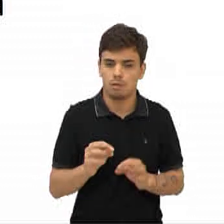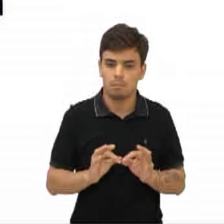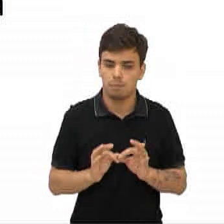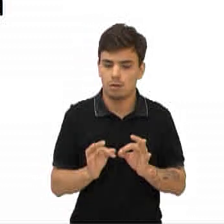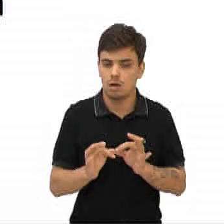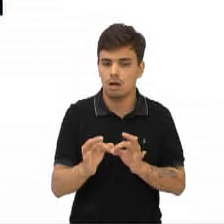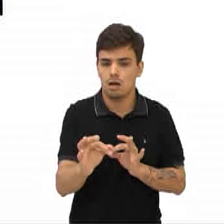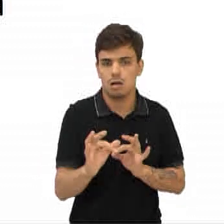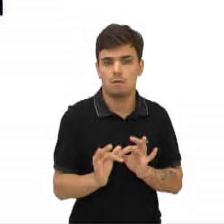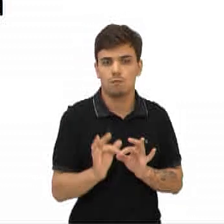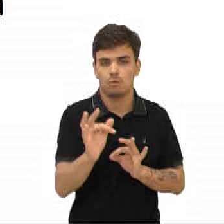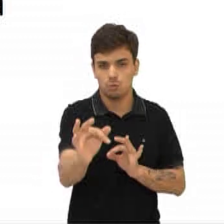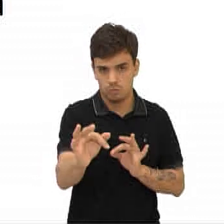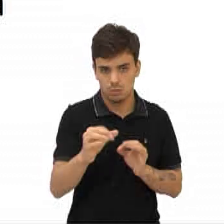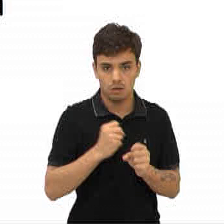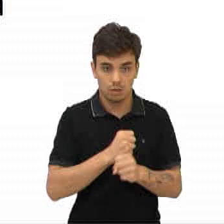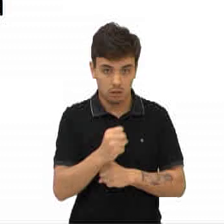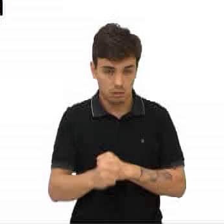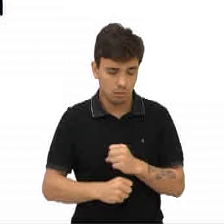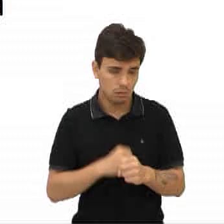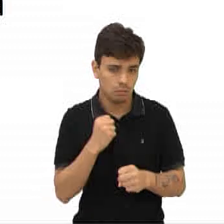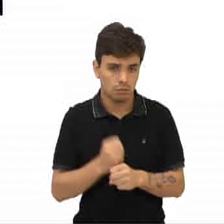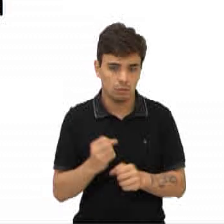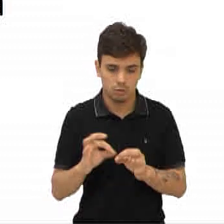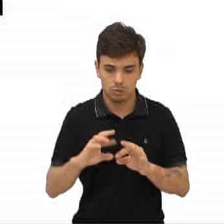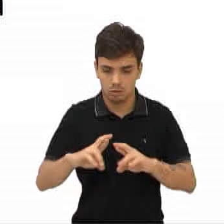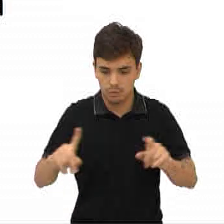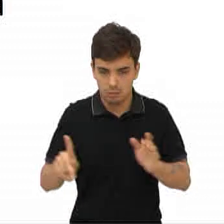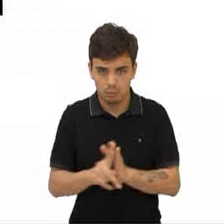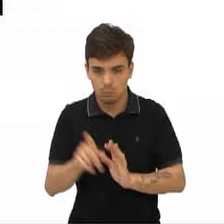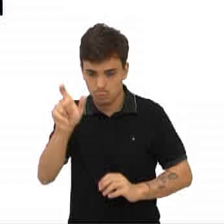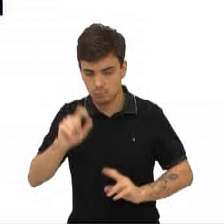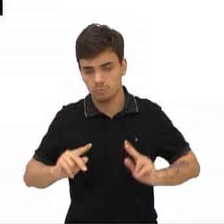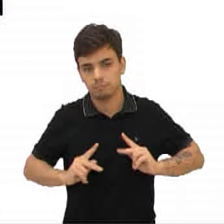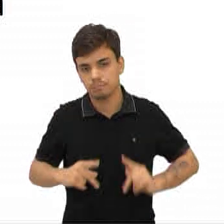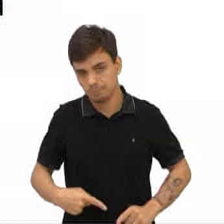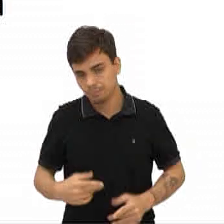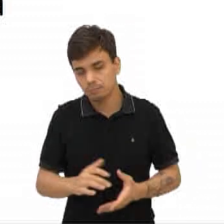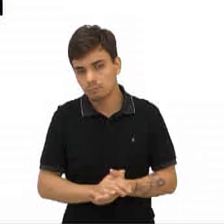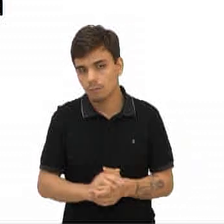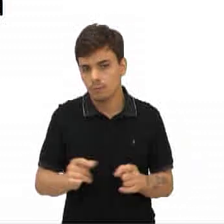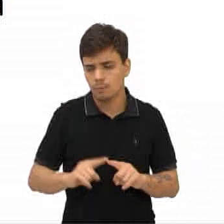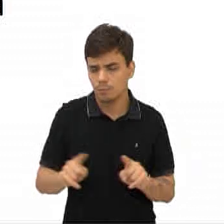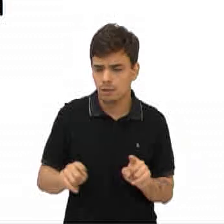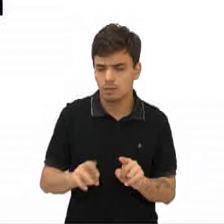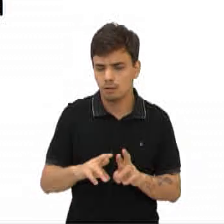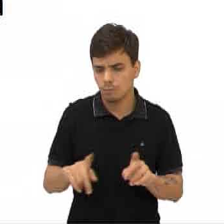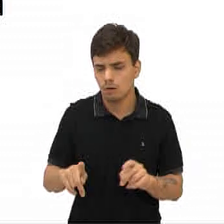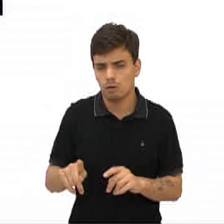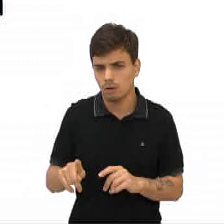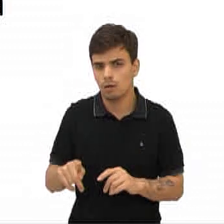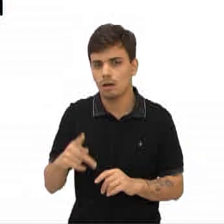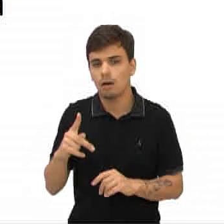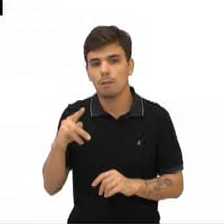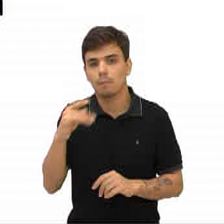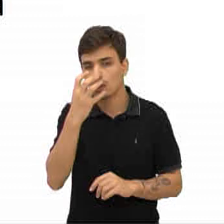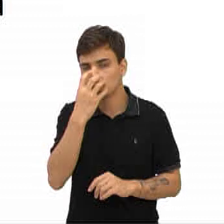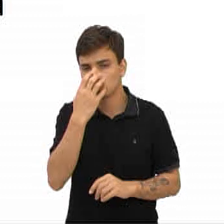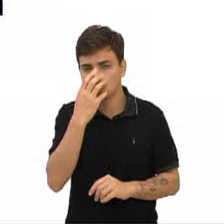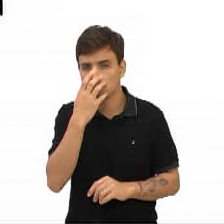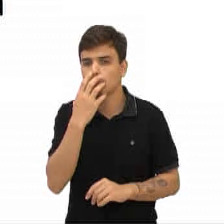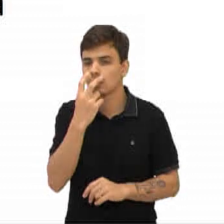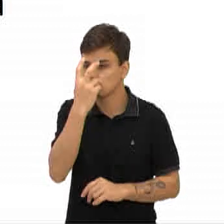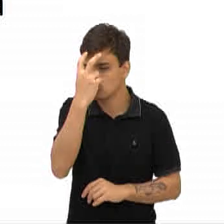mais largos que seus donos. Aos poucos, Pixie foi ficando cega, depois surda,